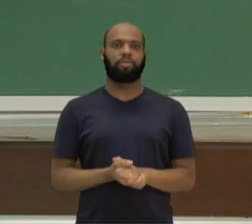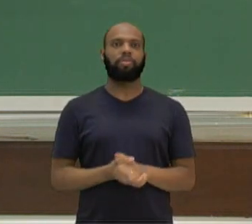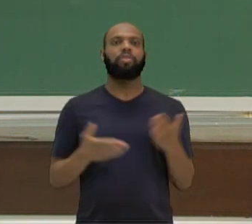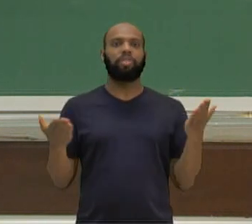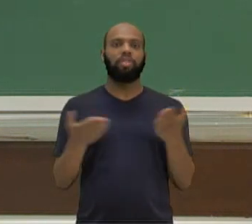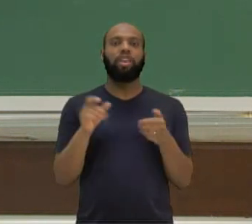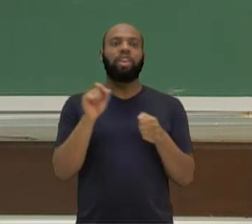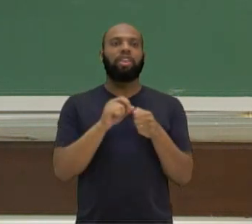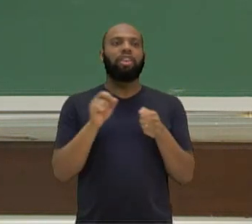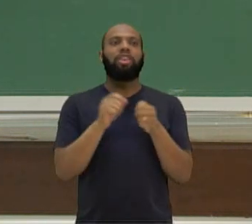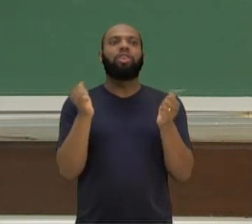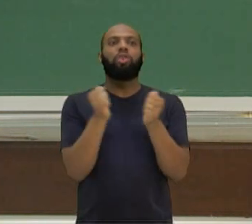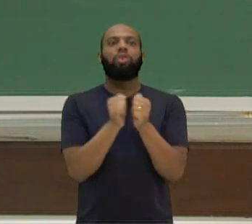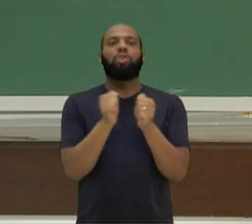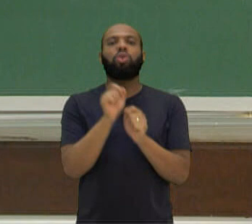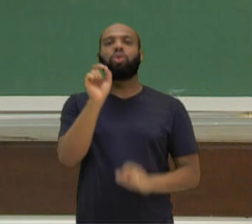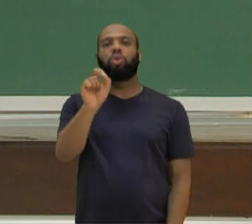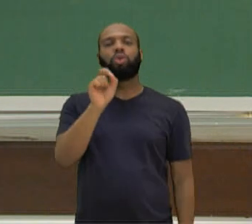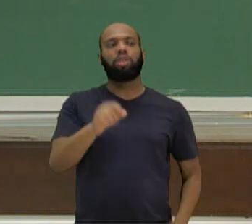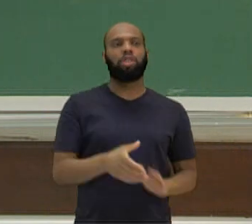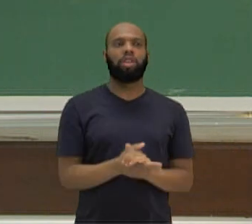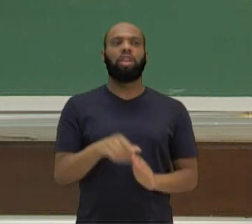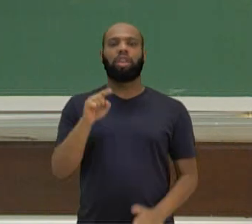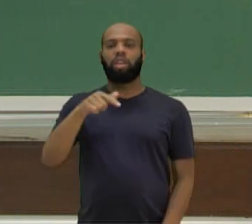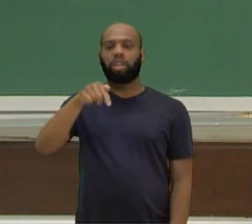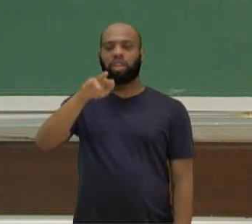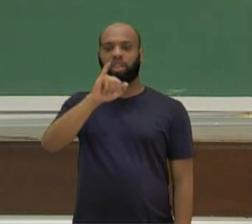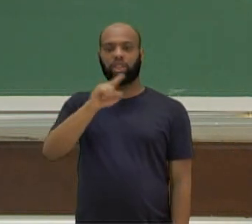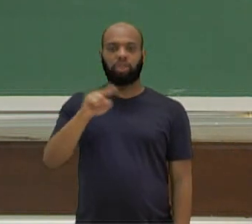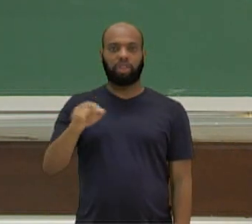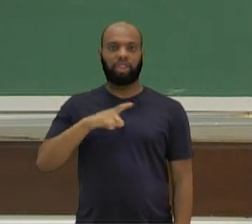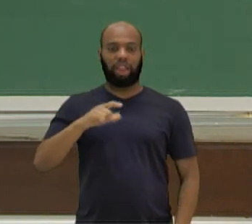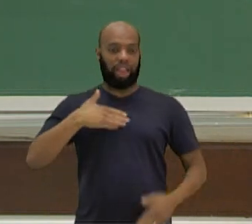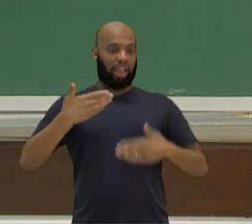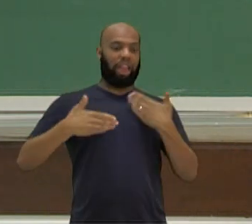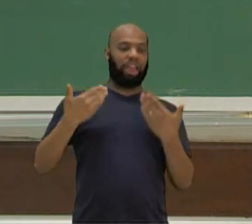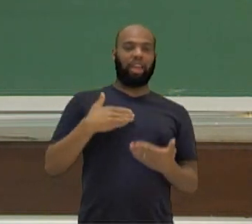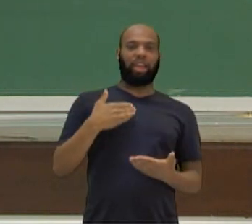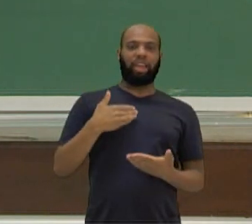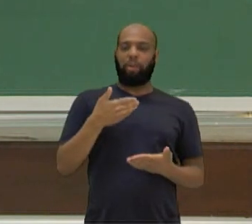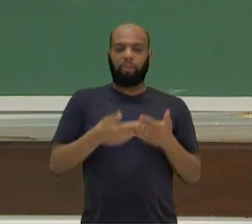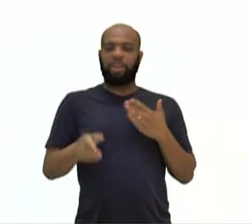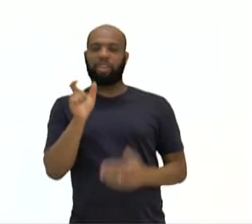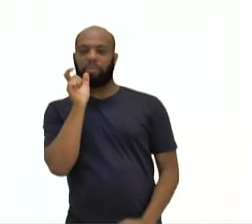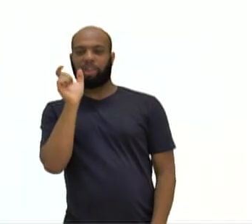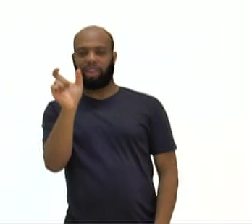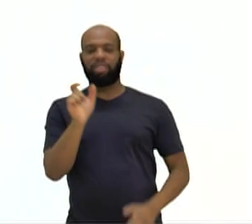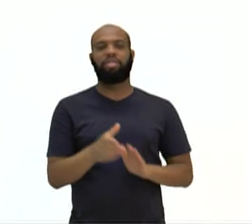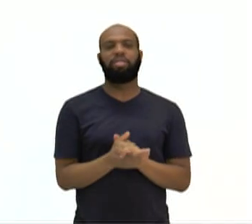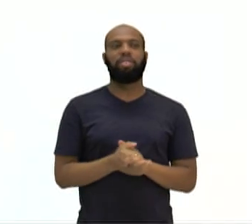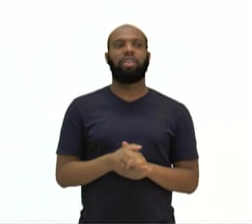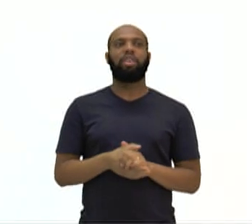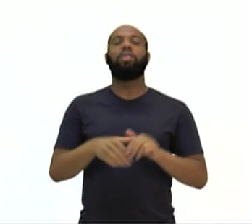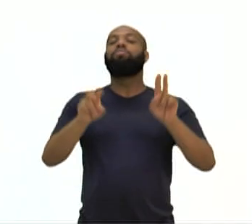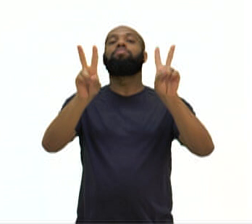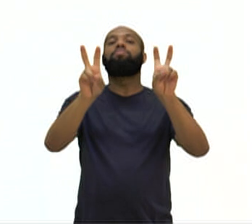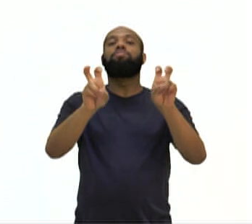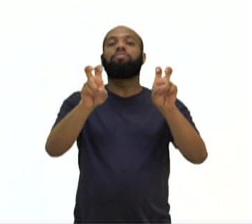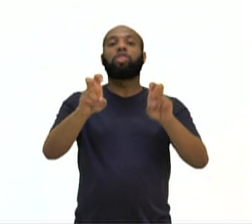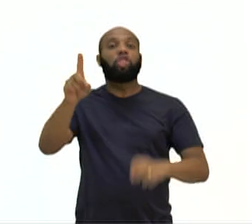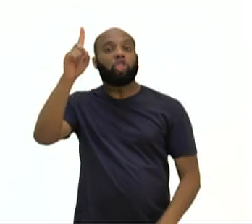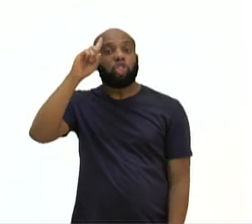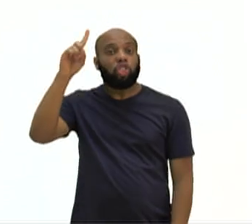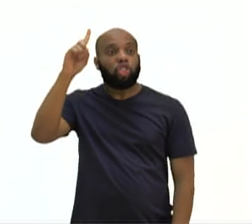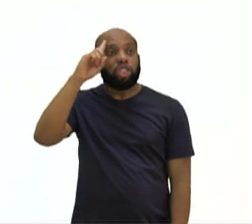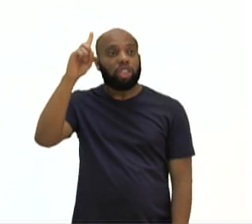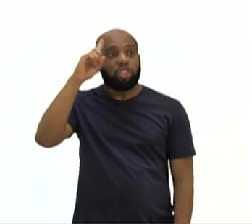Vamos fazer agora um quiz. Me animei tanto aqui que engoli as palavras, olha só. O assunto cotidiano